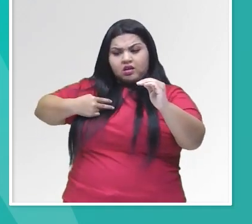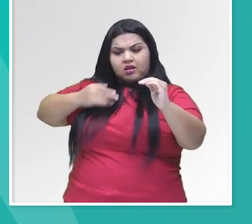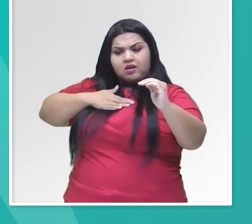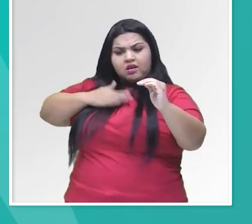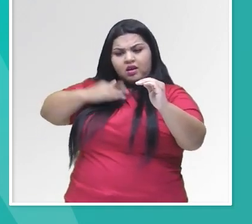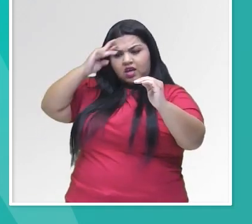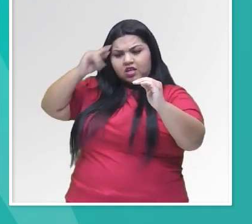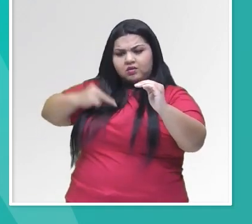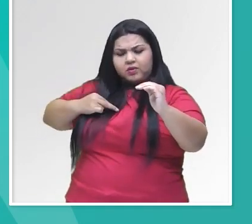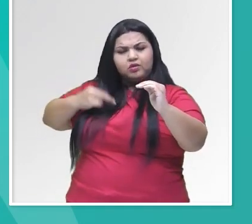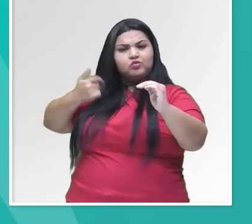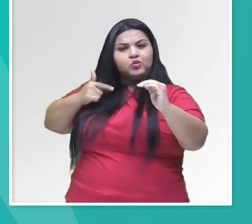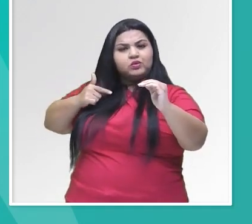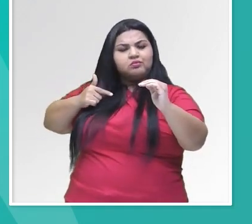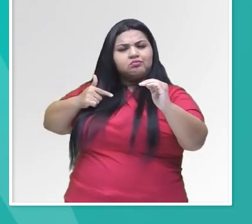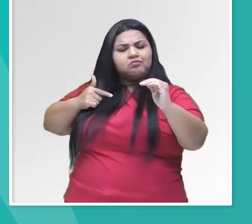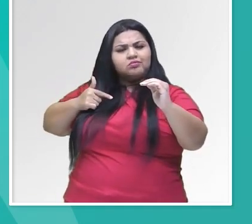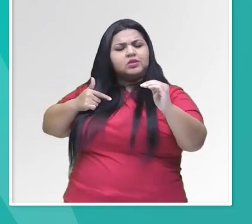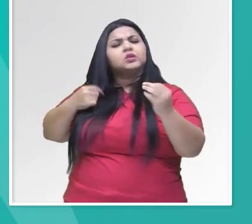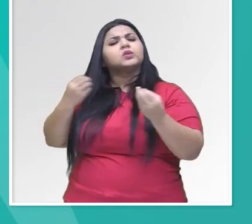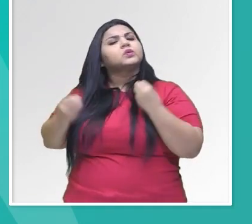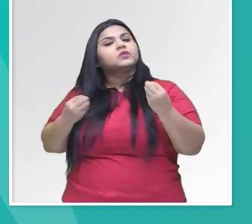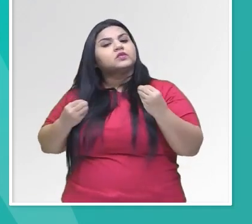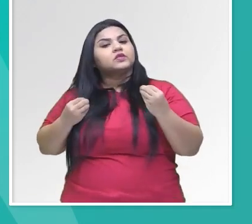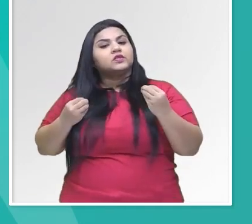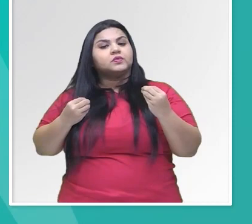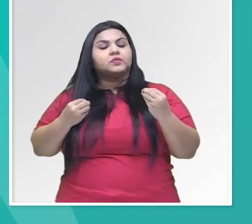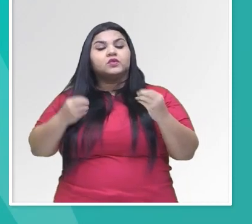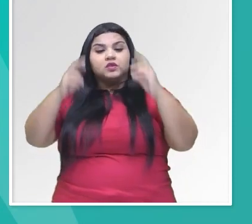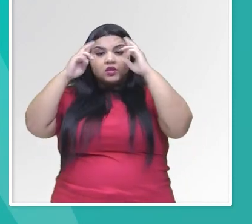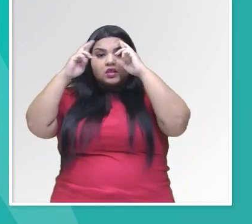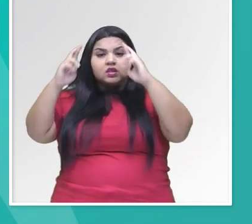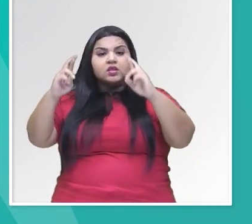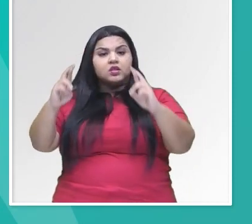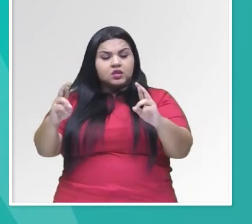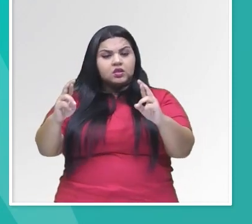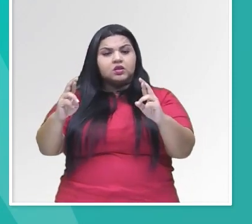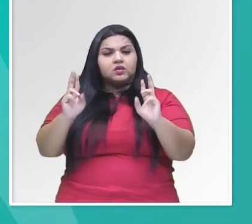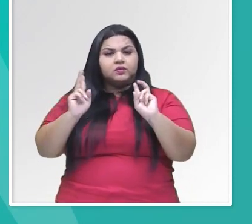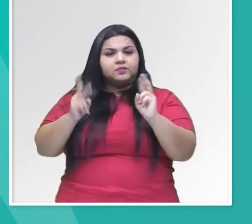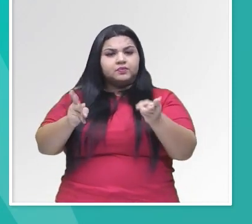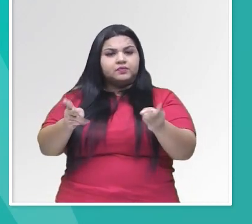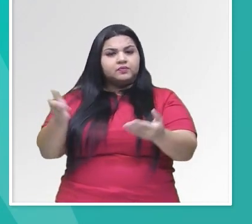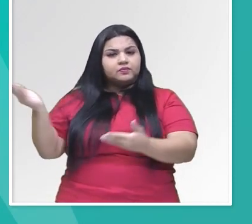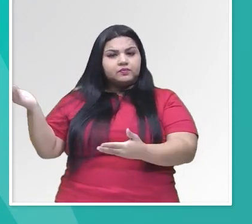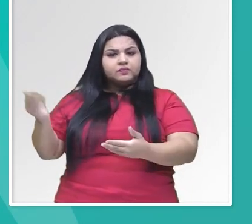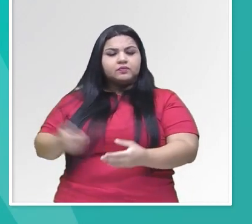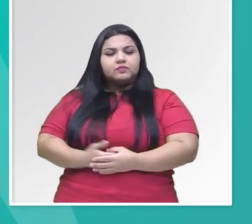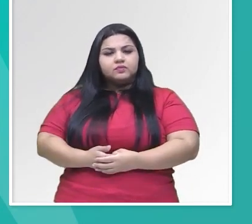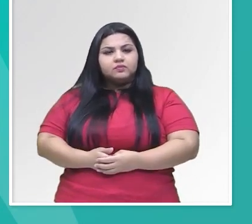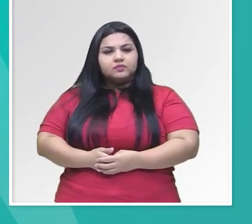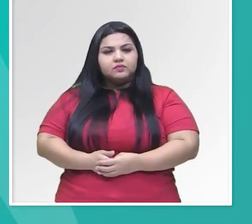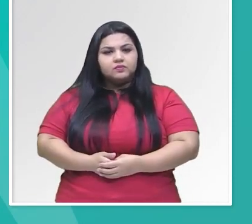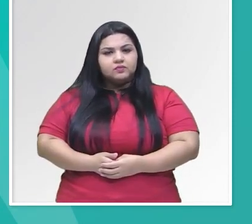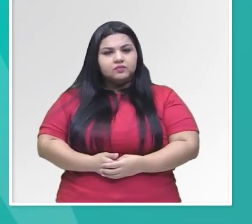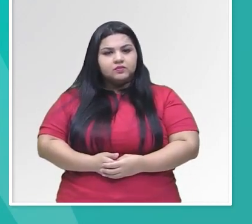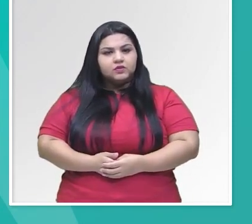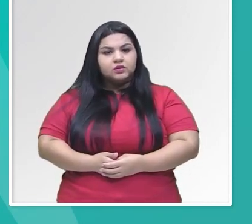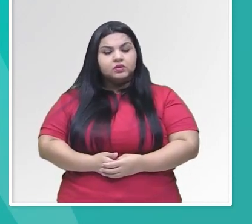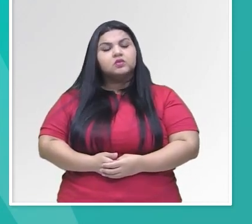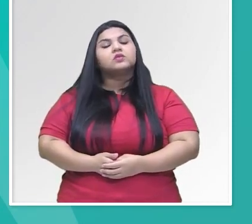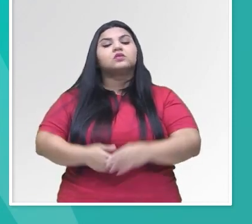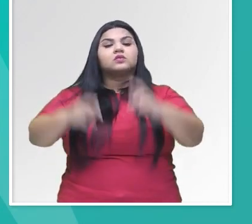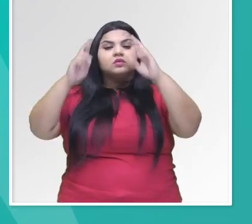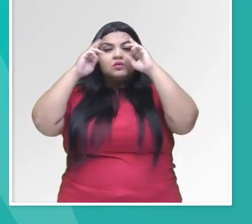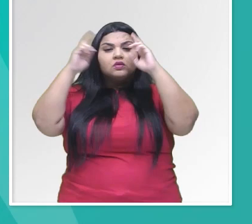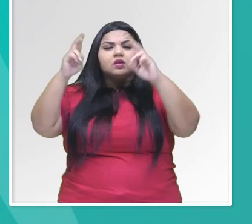mesmos. Vamos lá então? Este grau de respeito, gente, continuando, este grau de respeito que